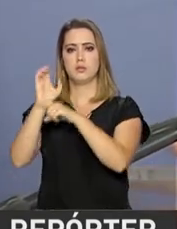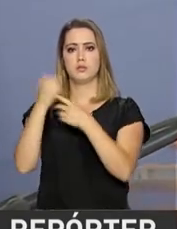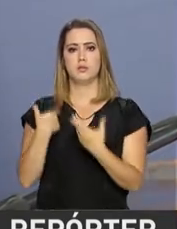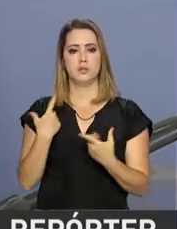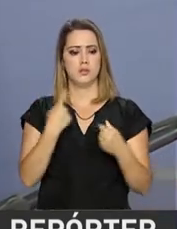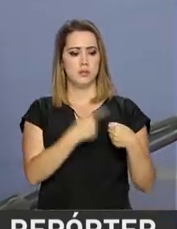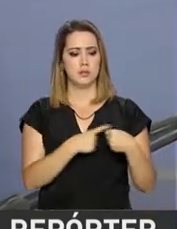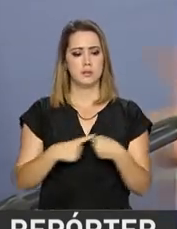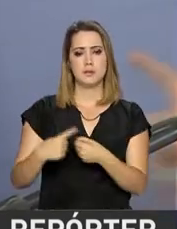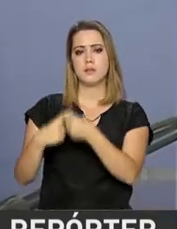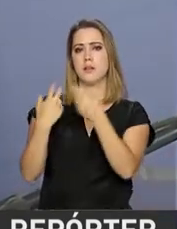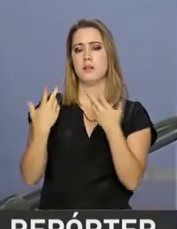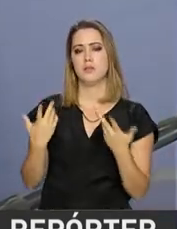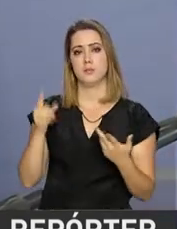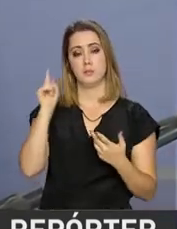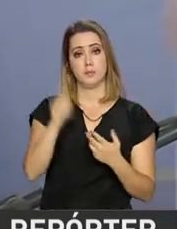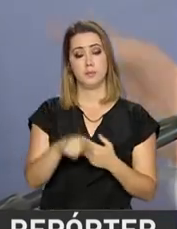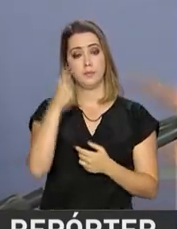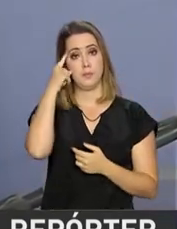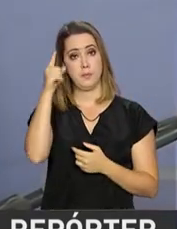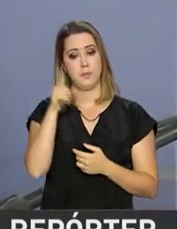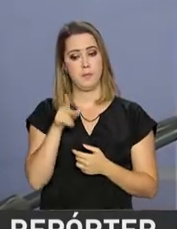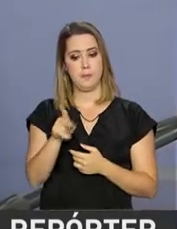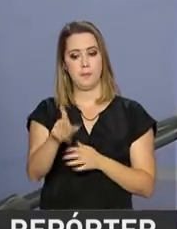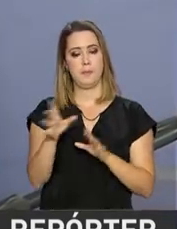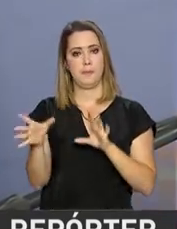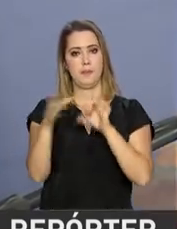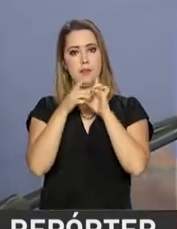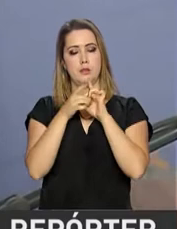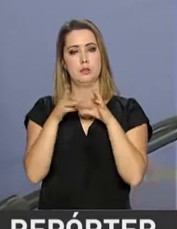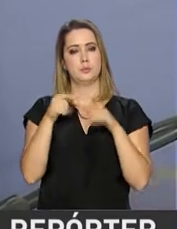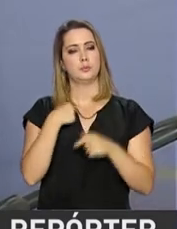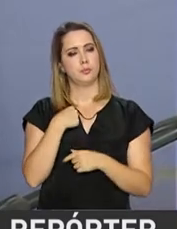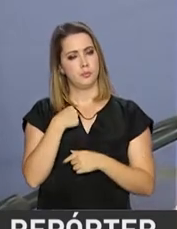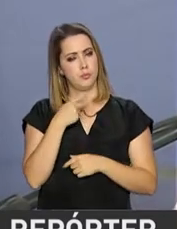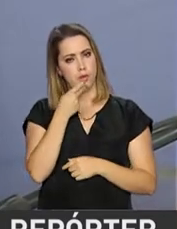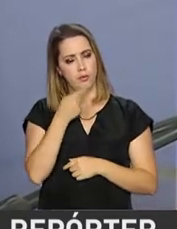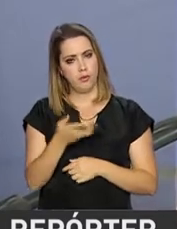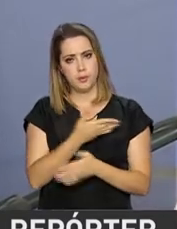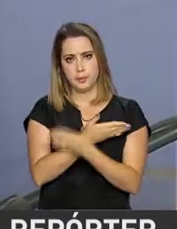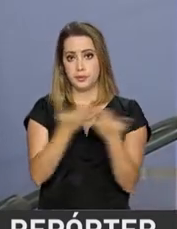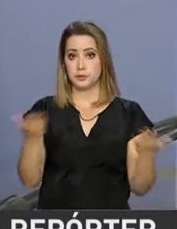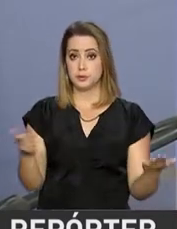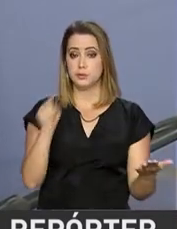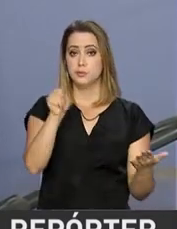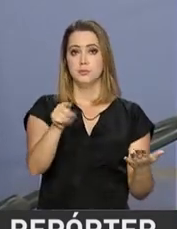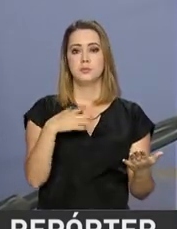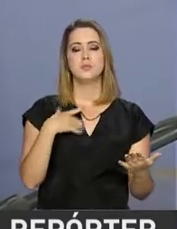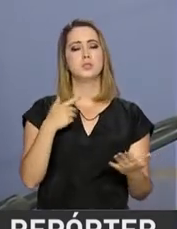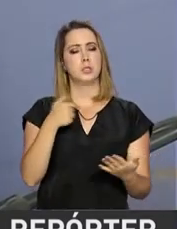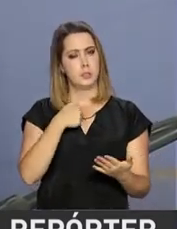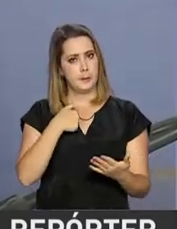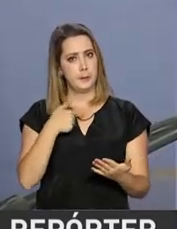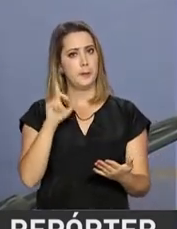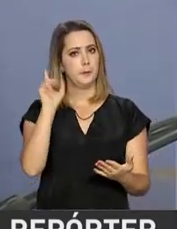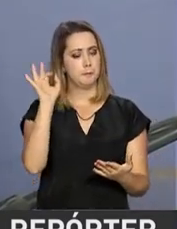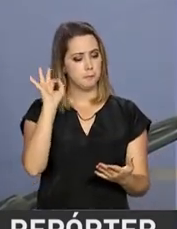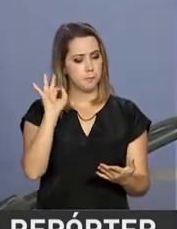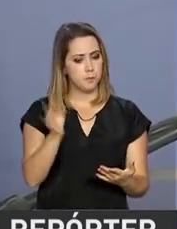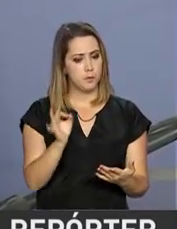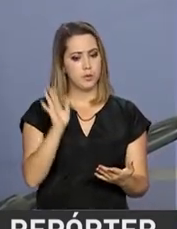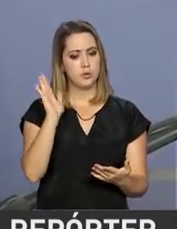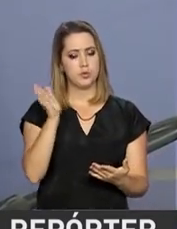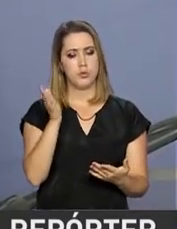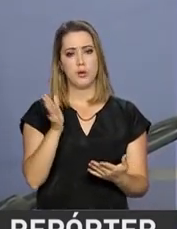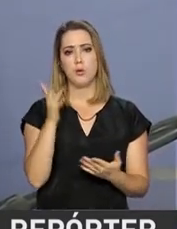bairros a ideia é sempre ligação eu confesso que estabeleci meus amigos